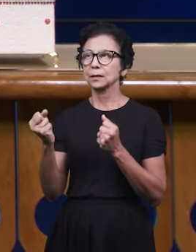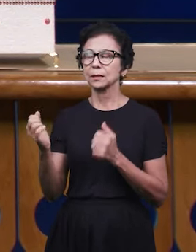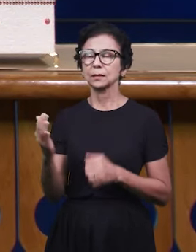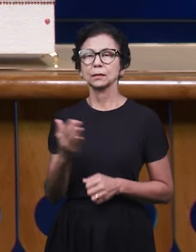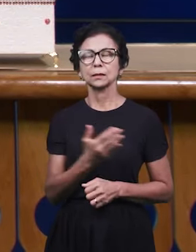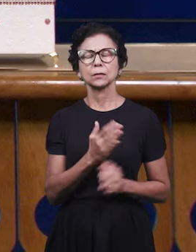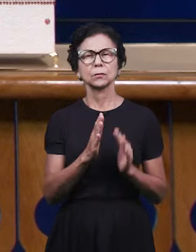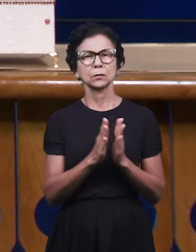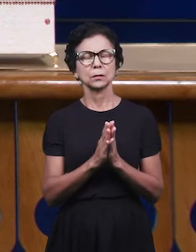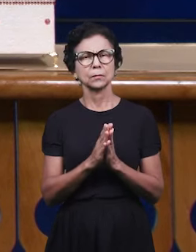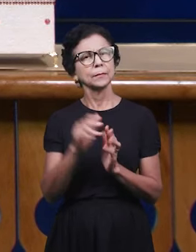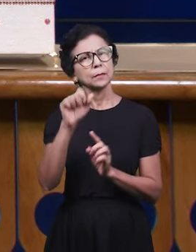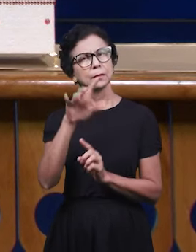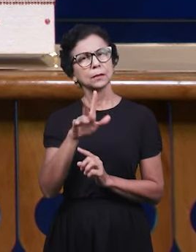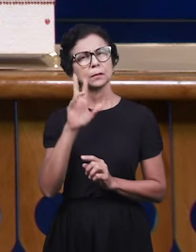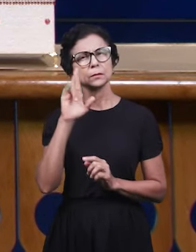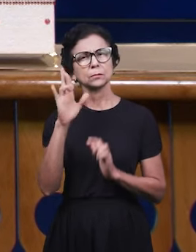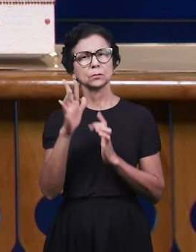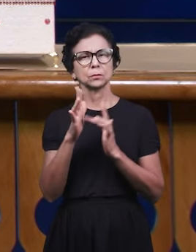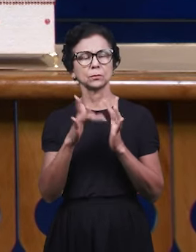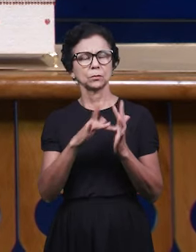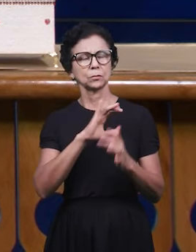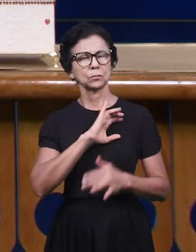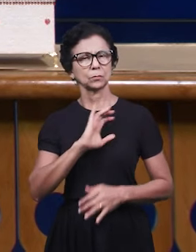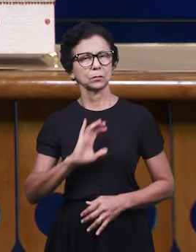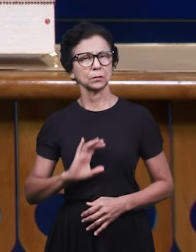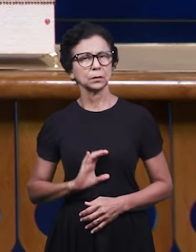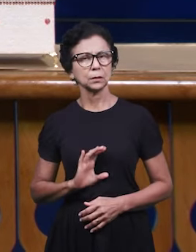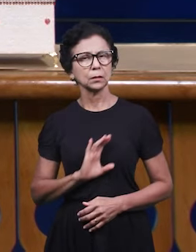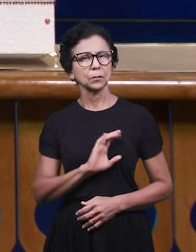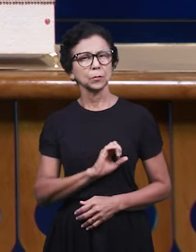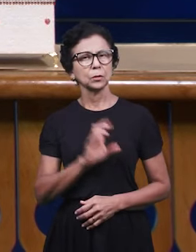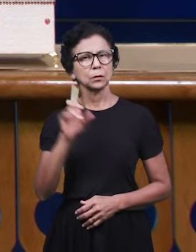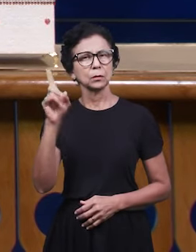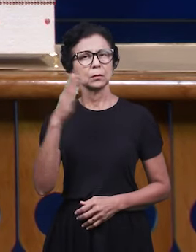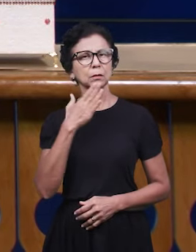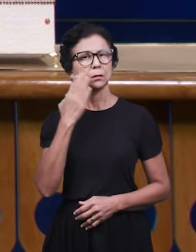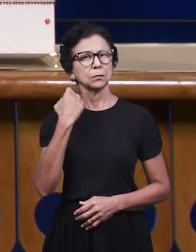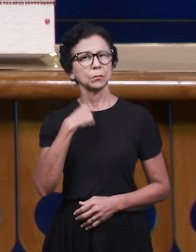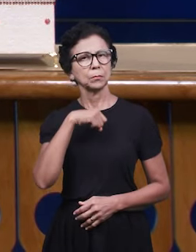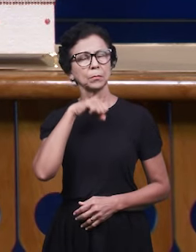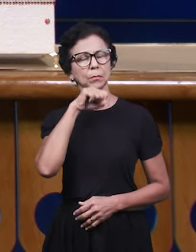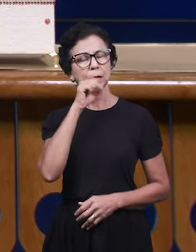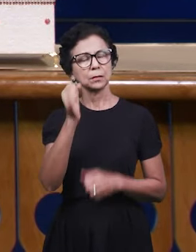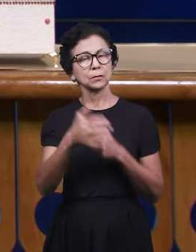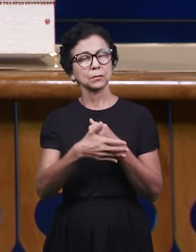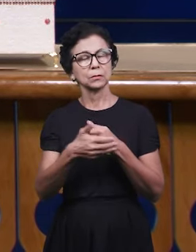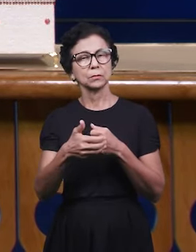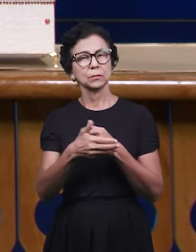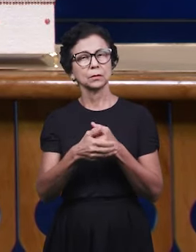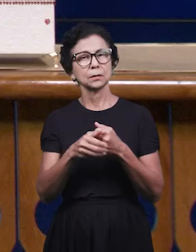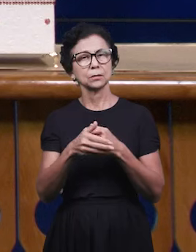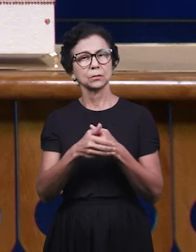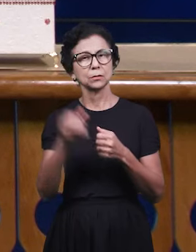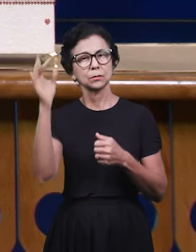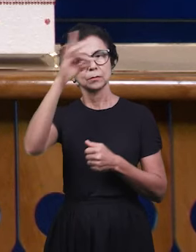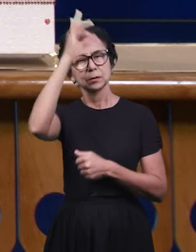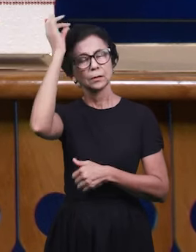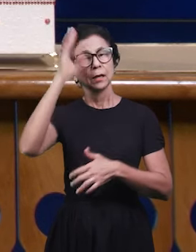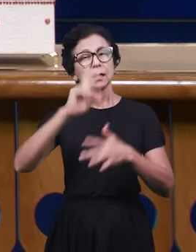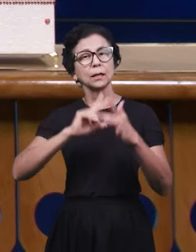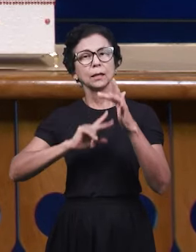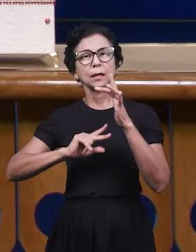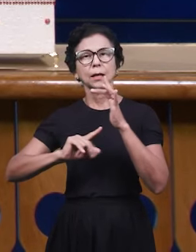nome dizemos que a graça maravilhosa do Senhor e Salvador Jesus Cristo, o amor de Deus, o nosso eterno Pai, as doces, santas e ternas consolações do